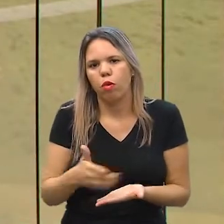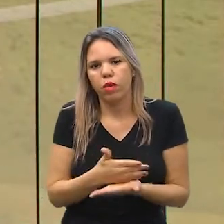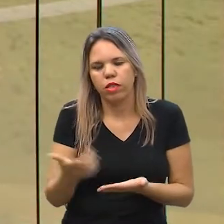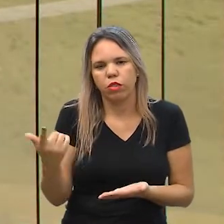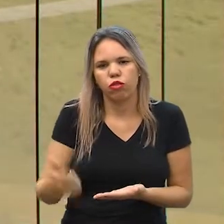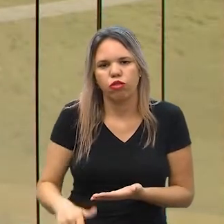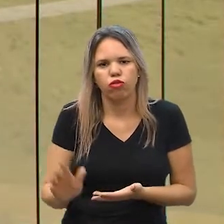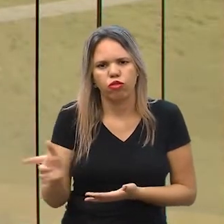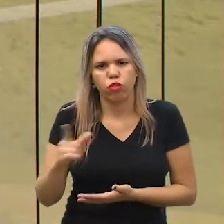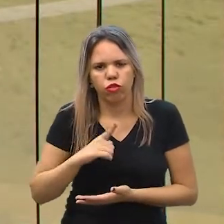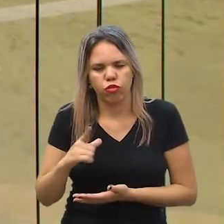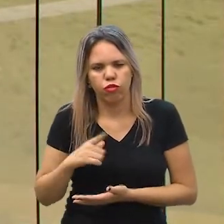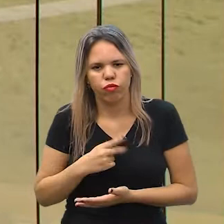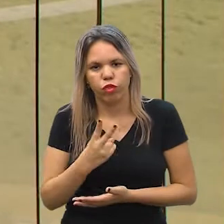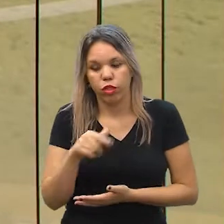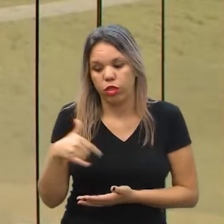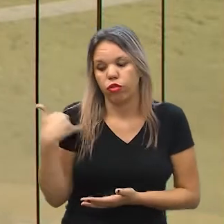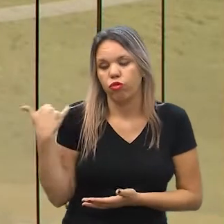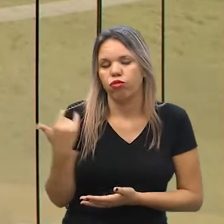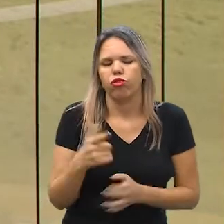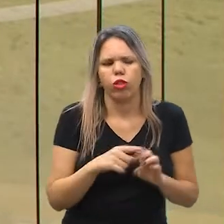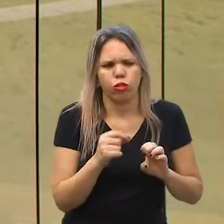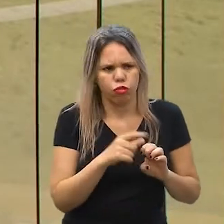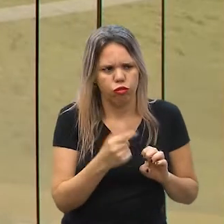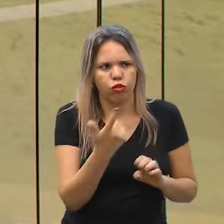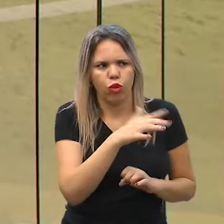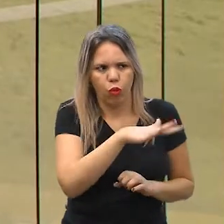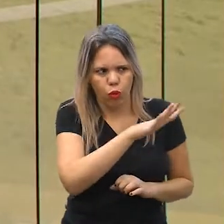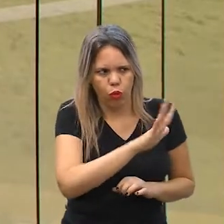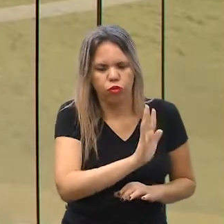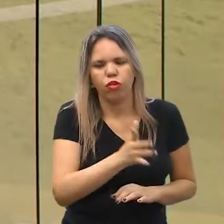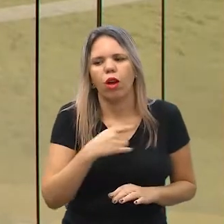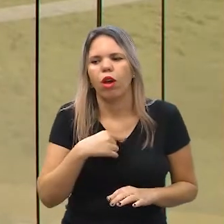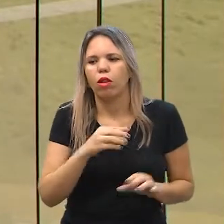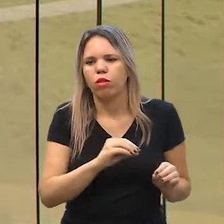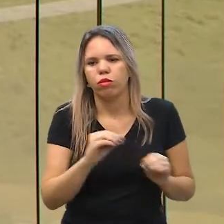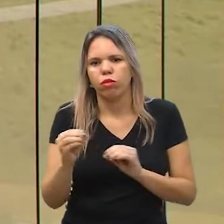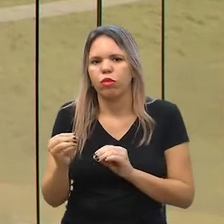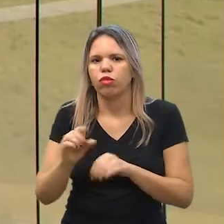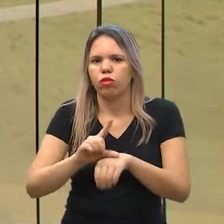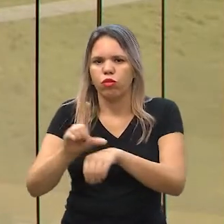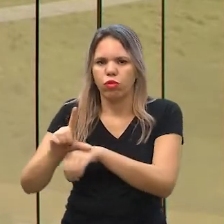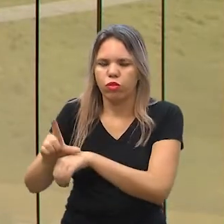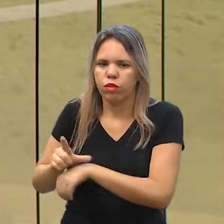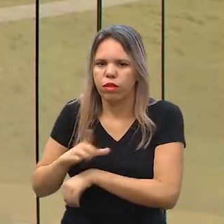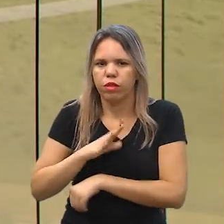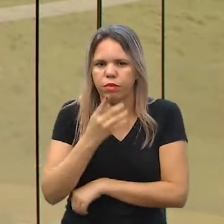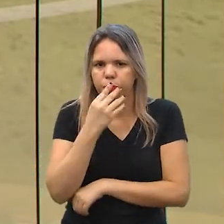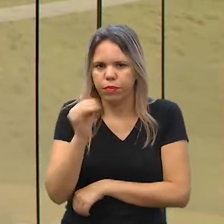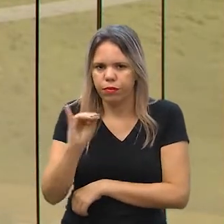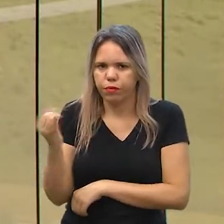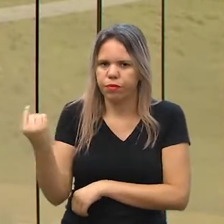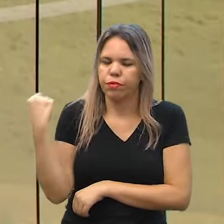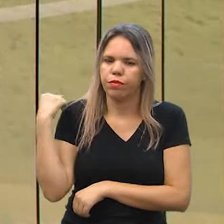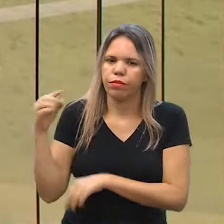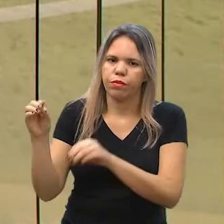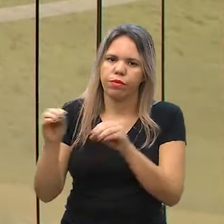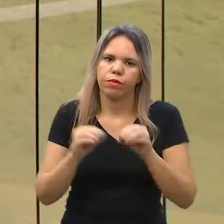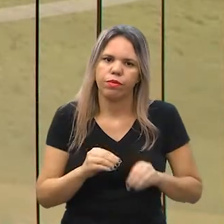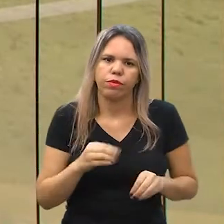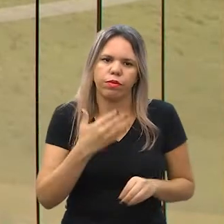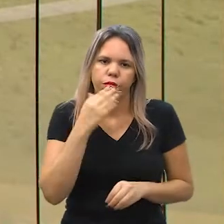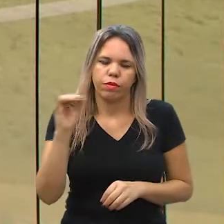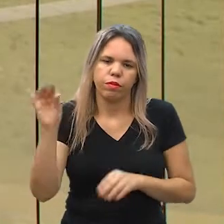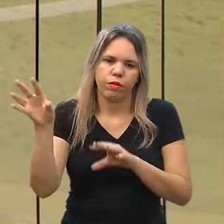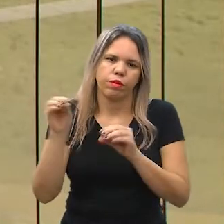recomecei lá. Tá. Eu já tínhamos empreendimentos, nós vínhamos de uma rede de farmácias de Indaiatuba, na época que eu